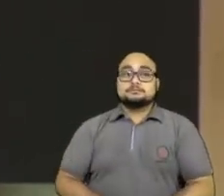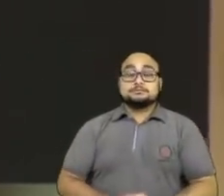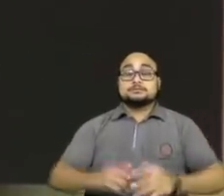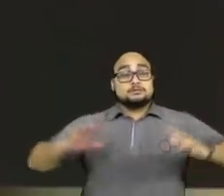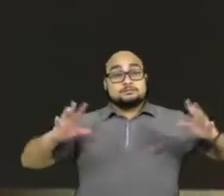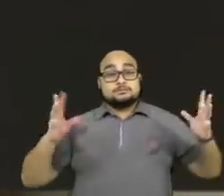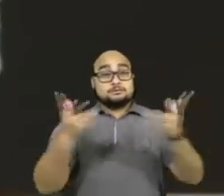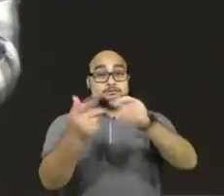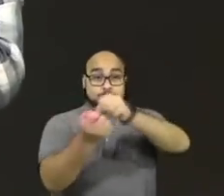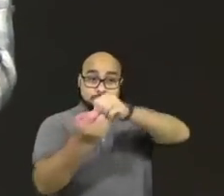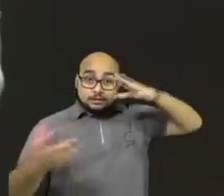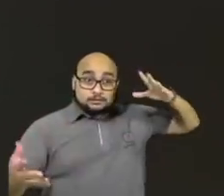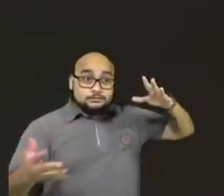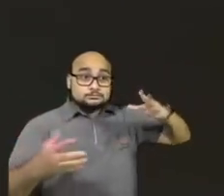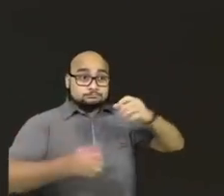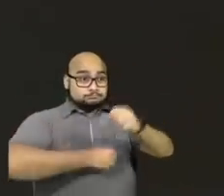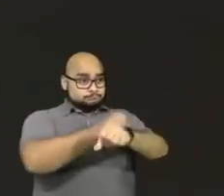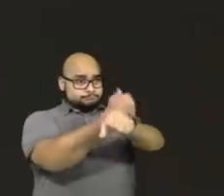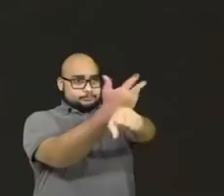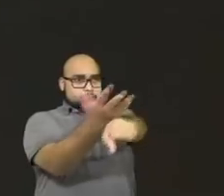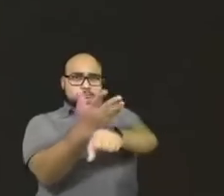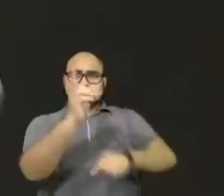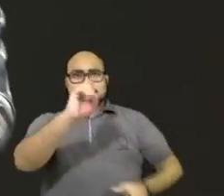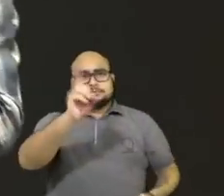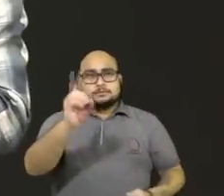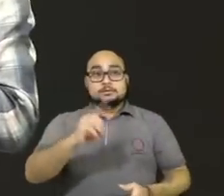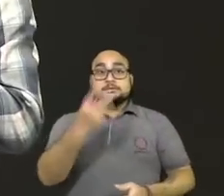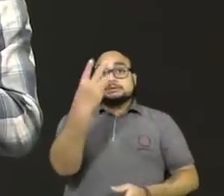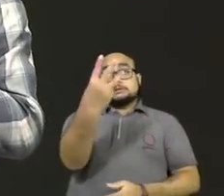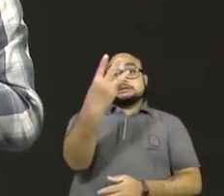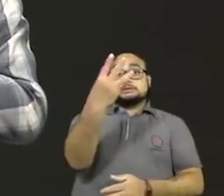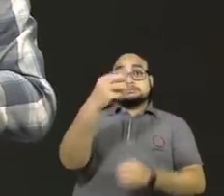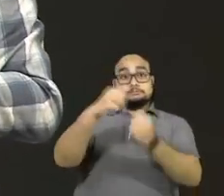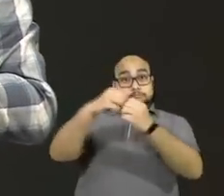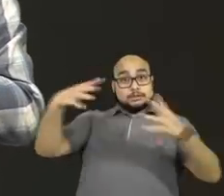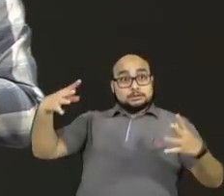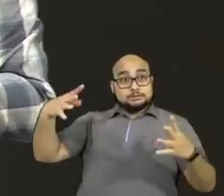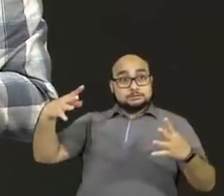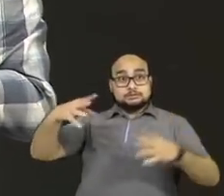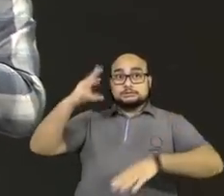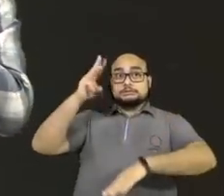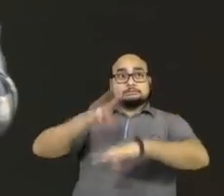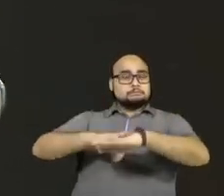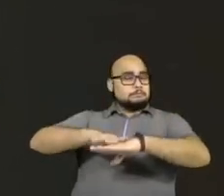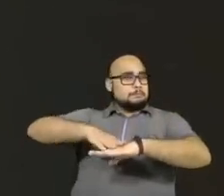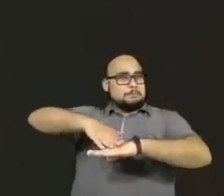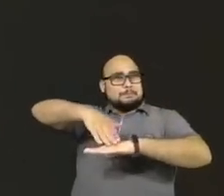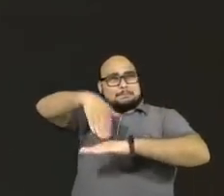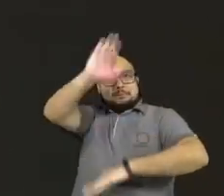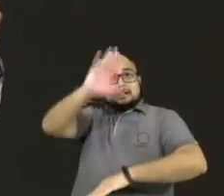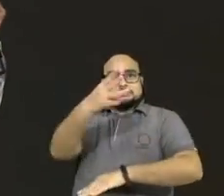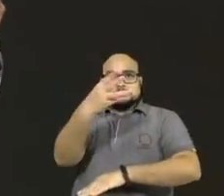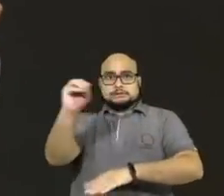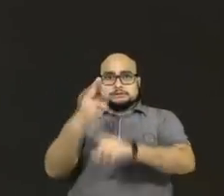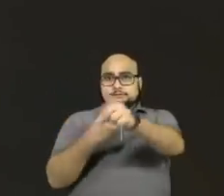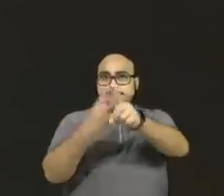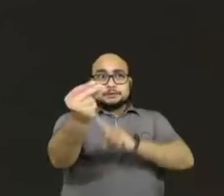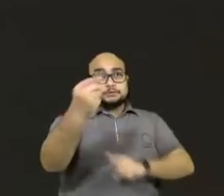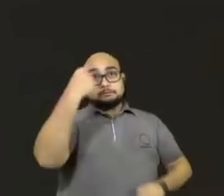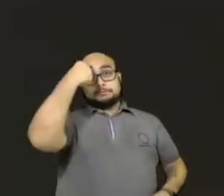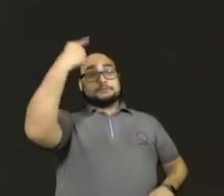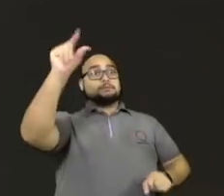hora, não. Três milagres e mais de 30 vitórias. Não pensa que Deus vai operar milagre toda hora,